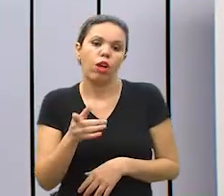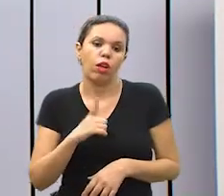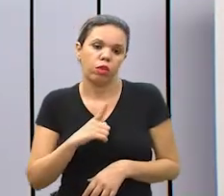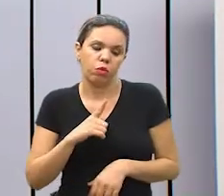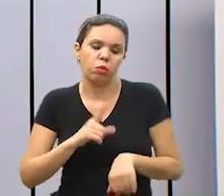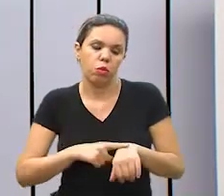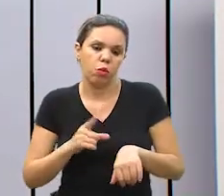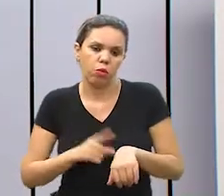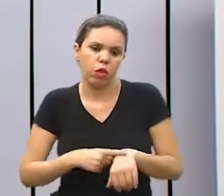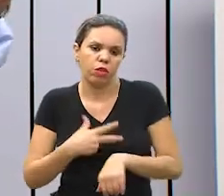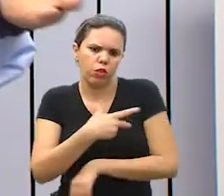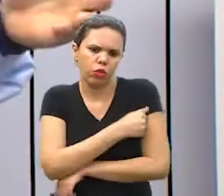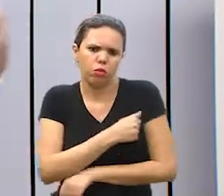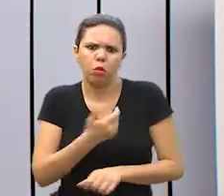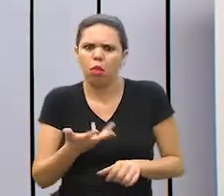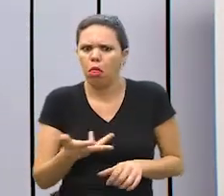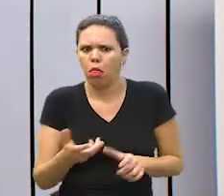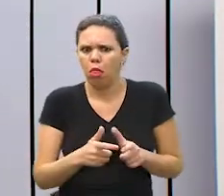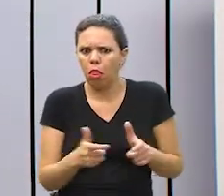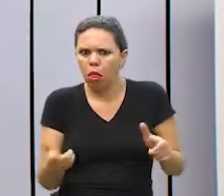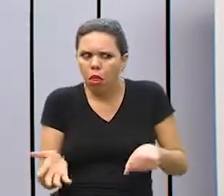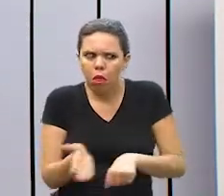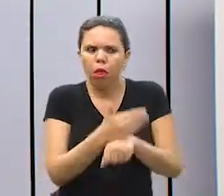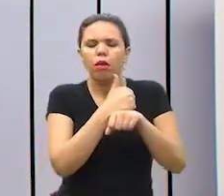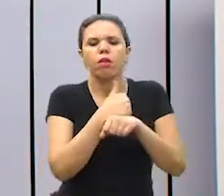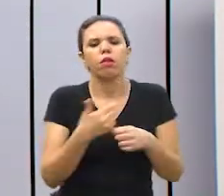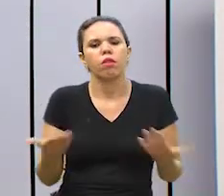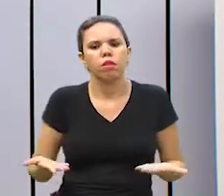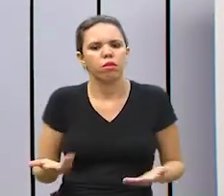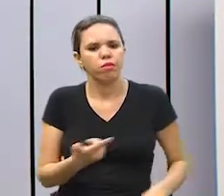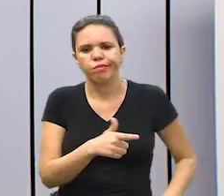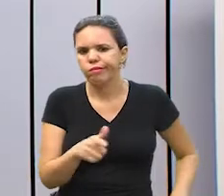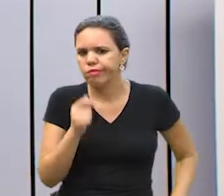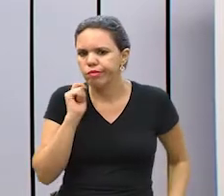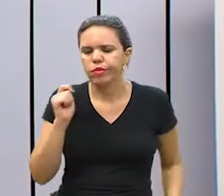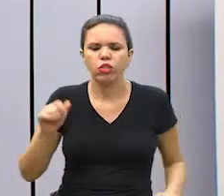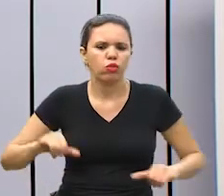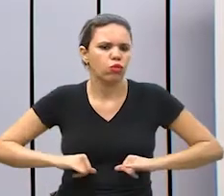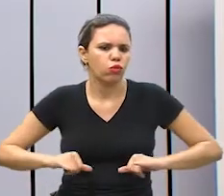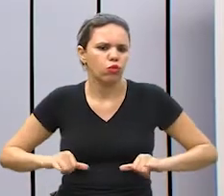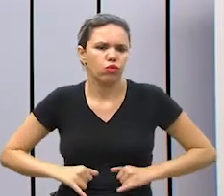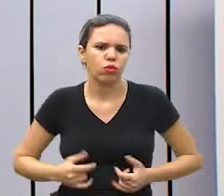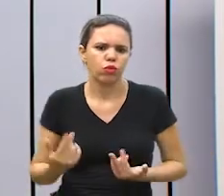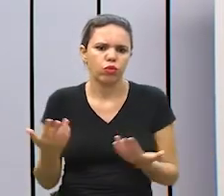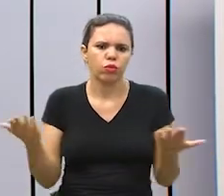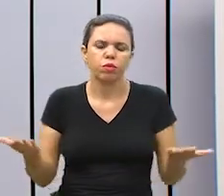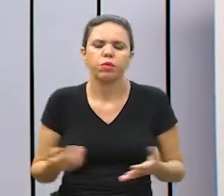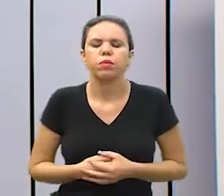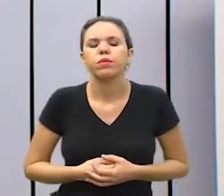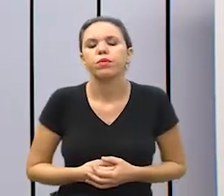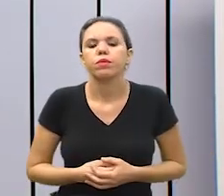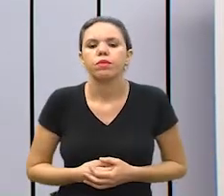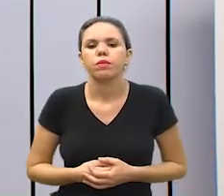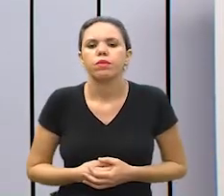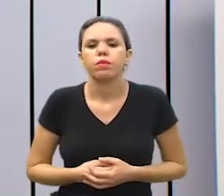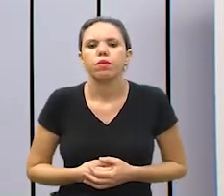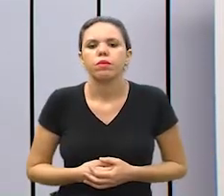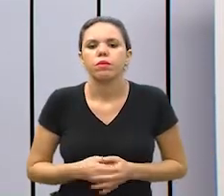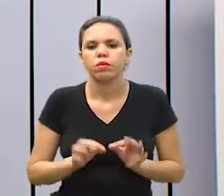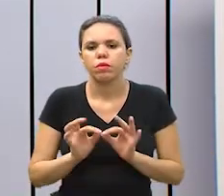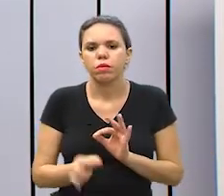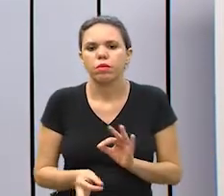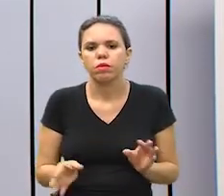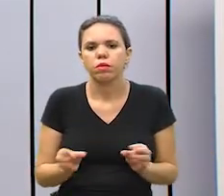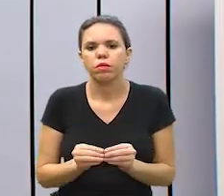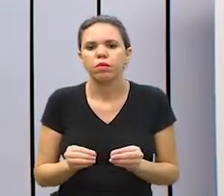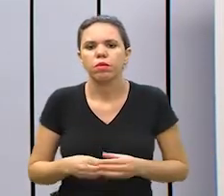num momento de vacinação muito mais adiantado e hoje a gente não estaria pagando uma conta tão alta. Então, só para não me estender que